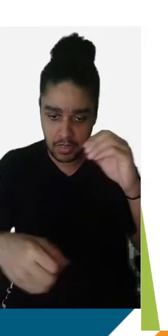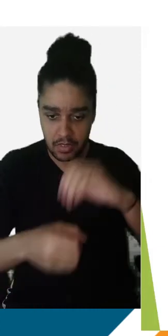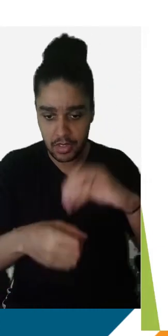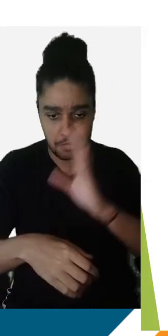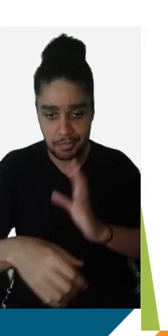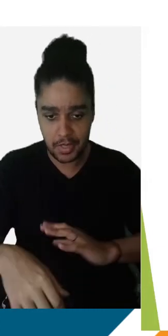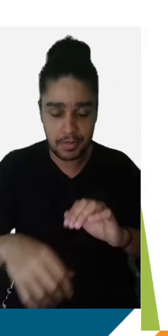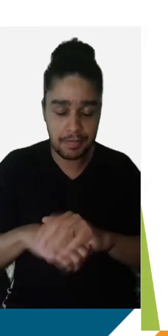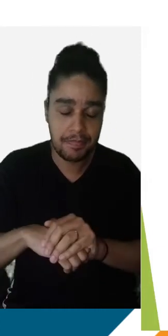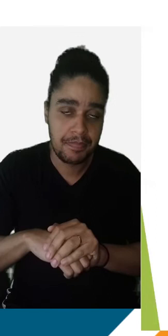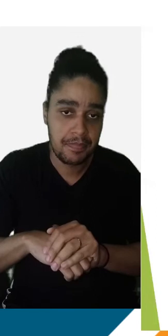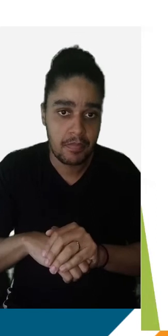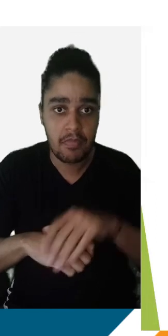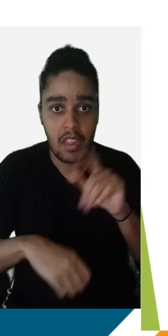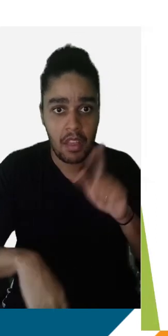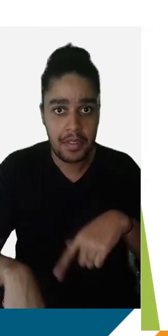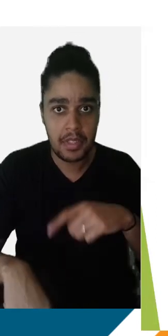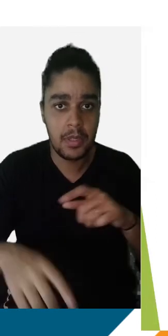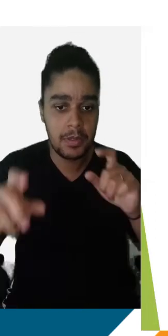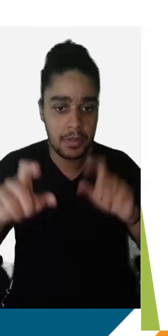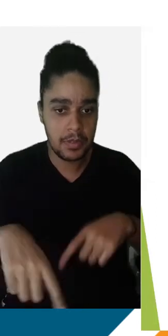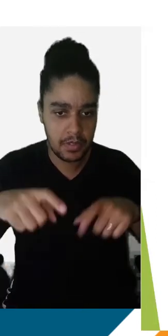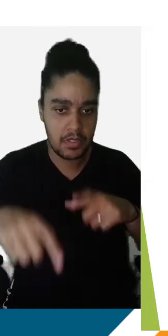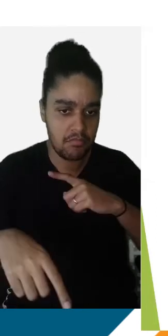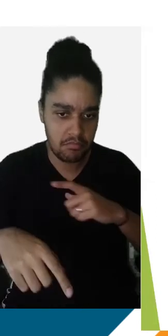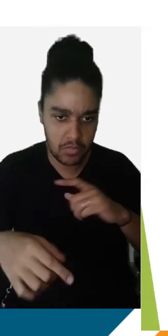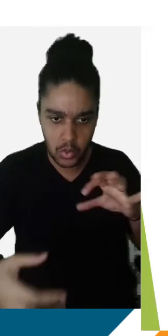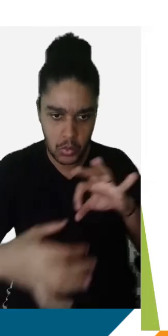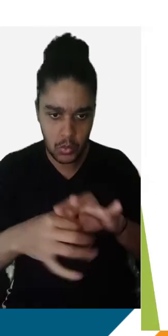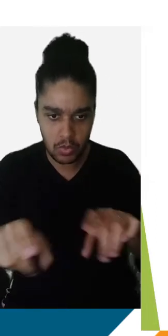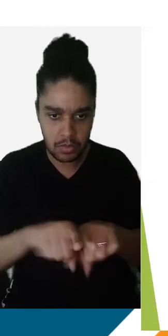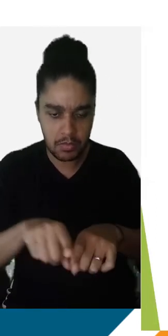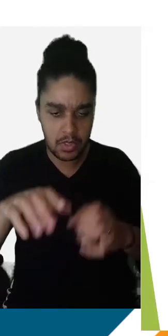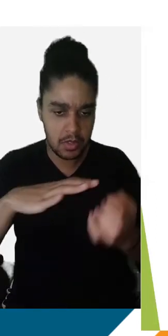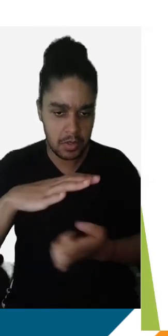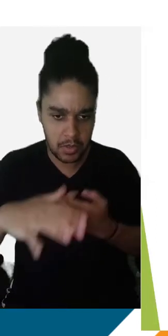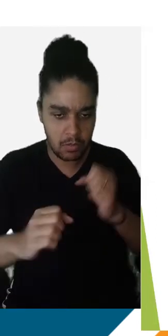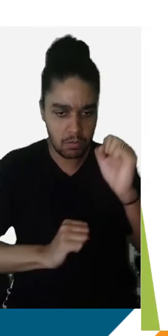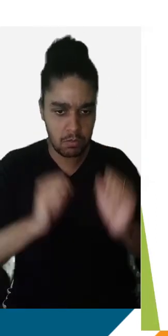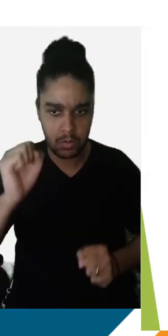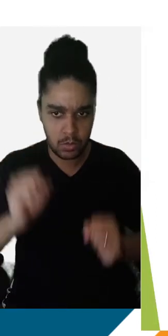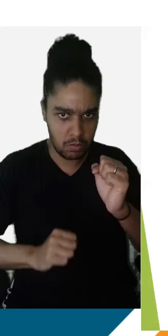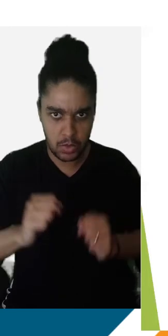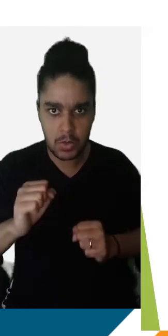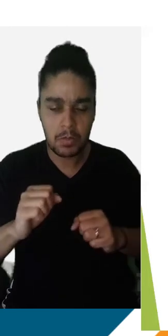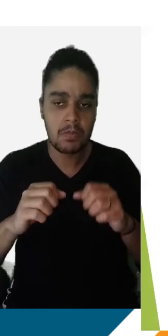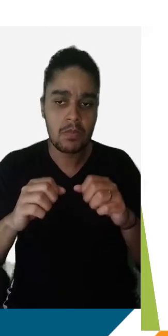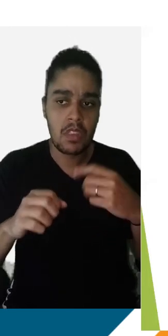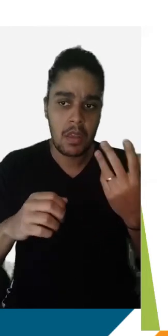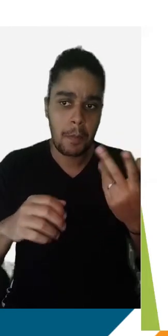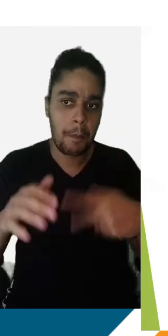dentro do nosso país, tudo bem? É uma agricultura que tem uma integração muito forte com a indústria, principalmente na figura dos